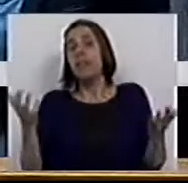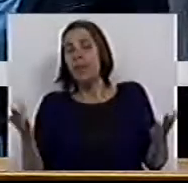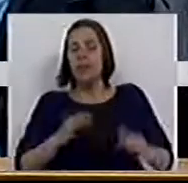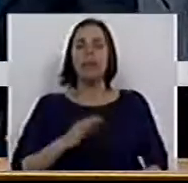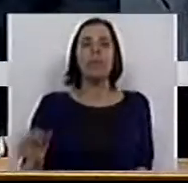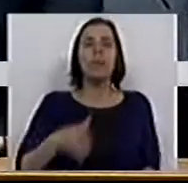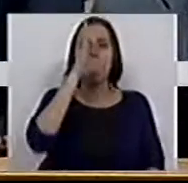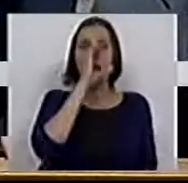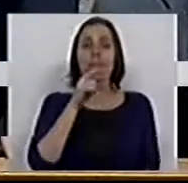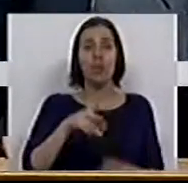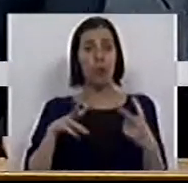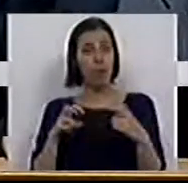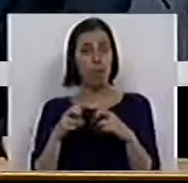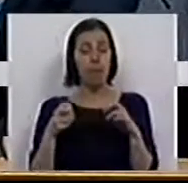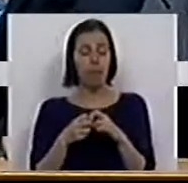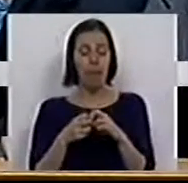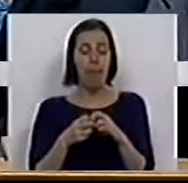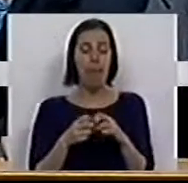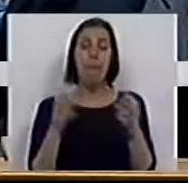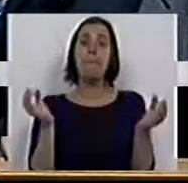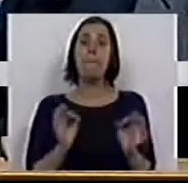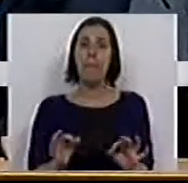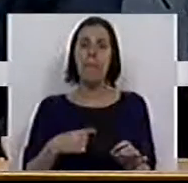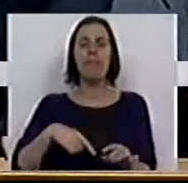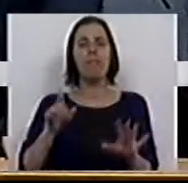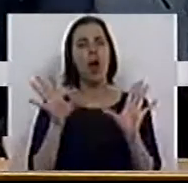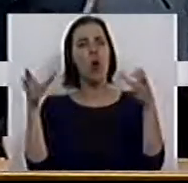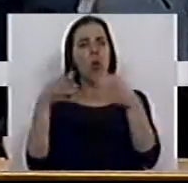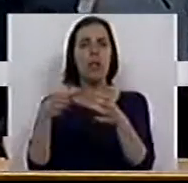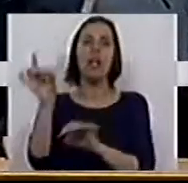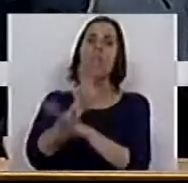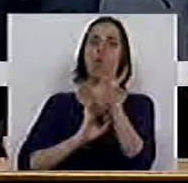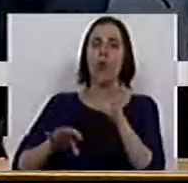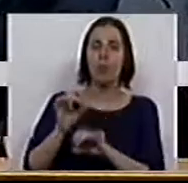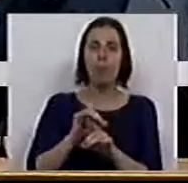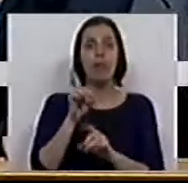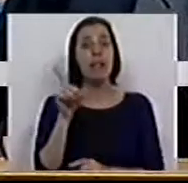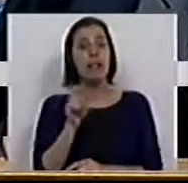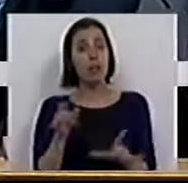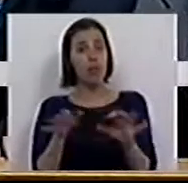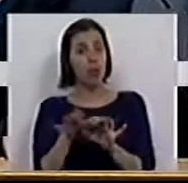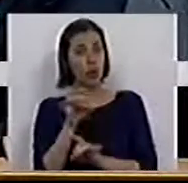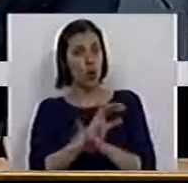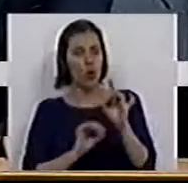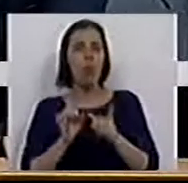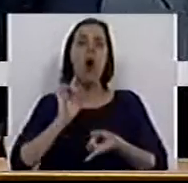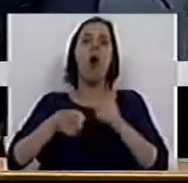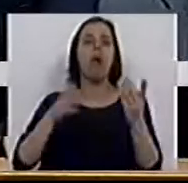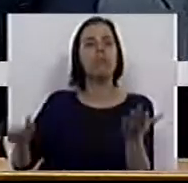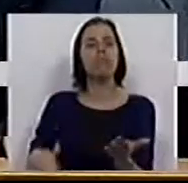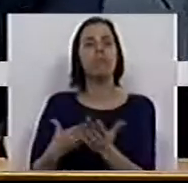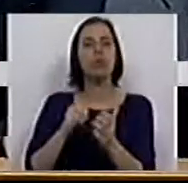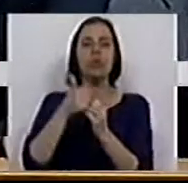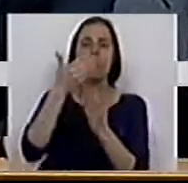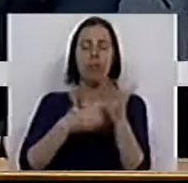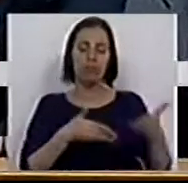Sr. Primeiro-Ministro, o problema, quando se prepara para ir a um Conselho Europeu sobre o semestre europeu, sobre o que vai apresentar no documento